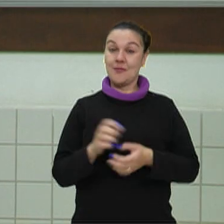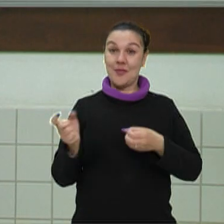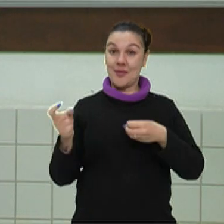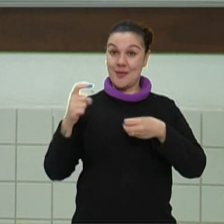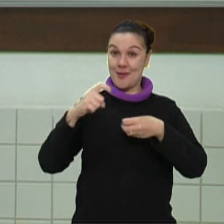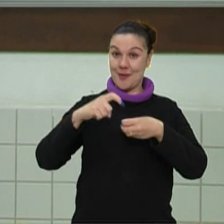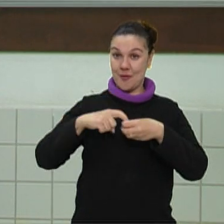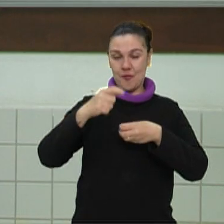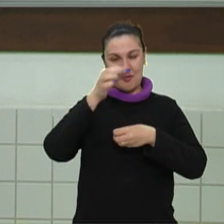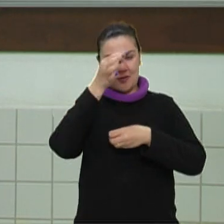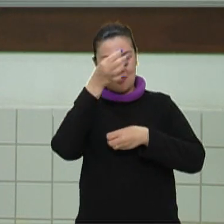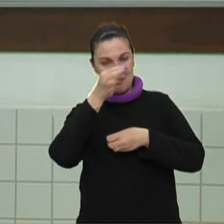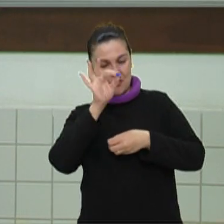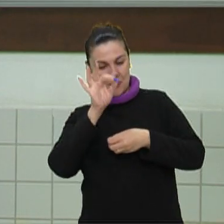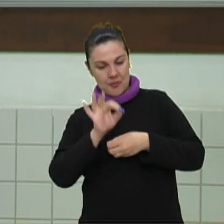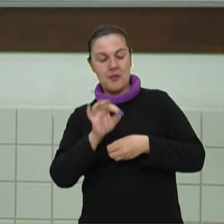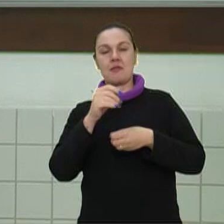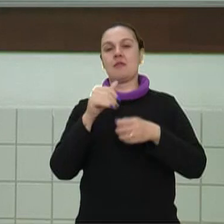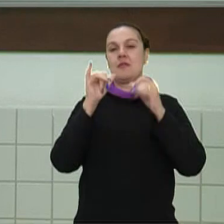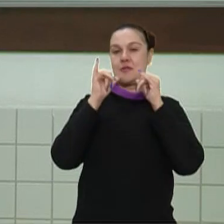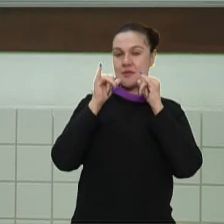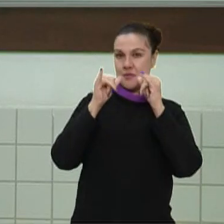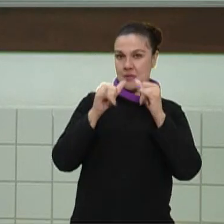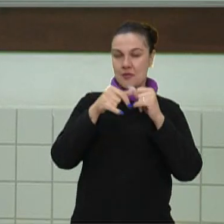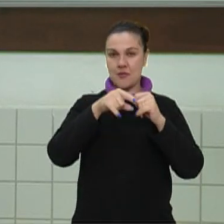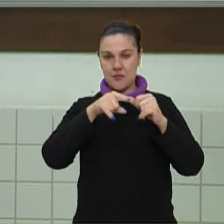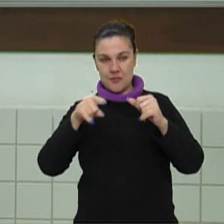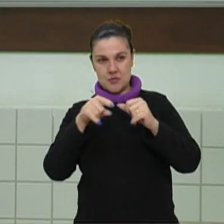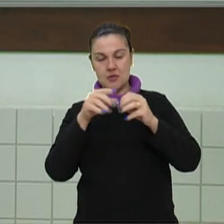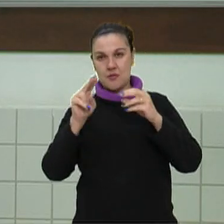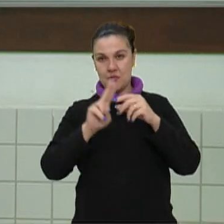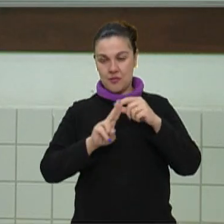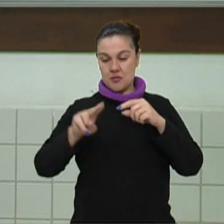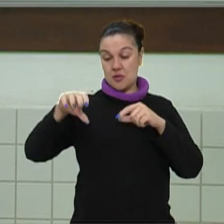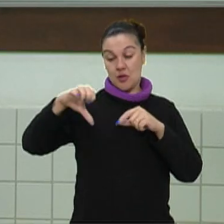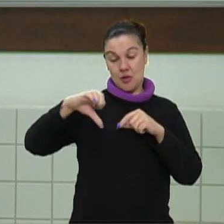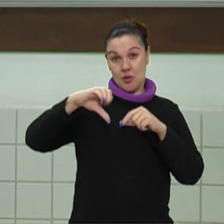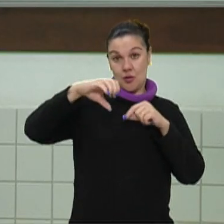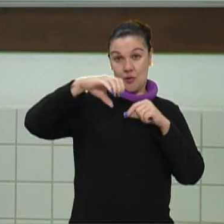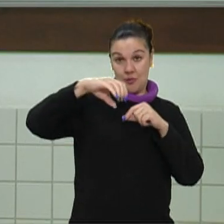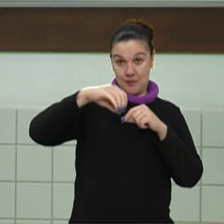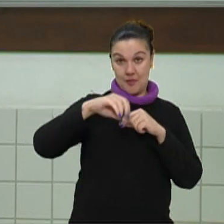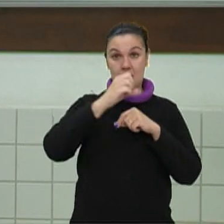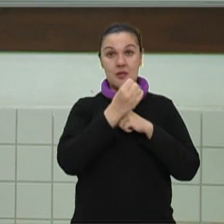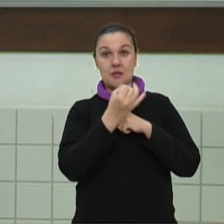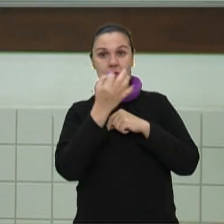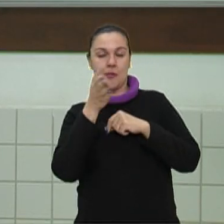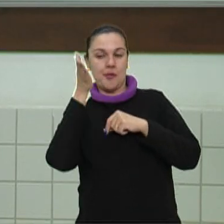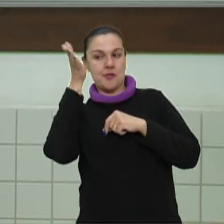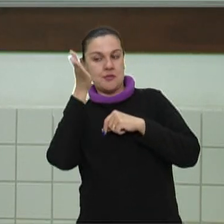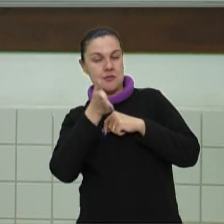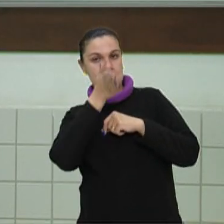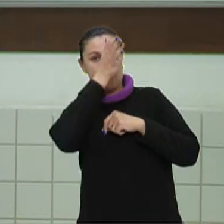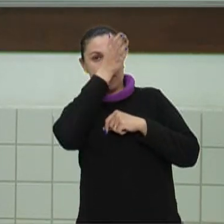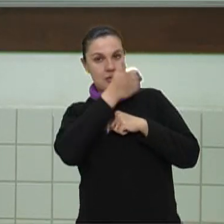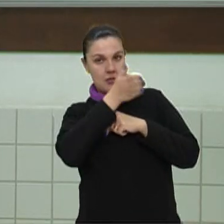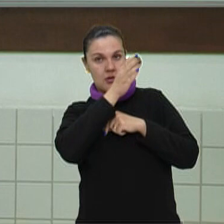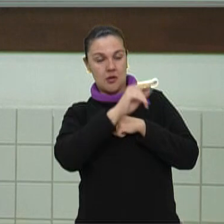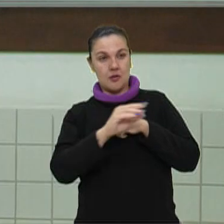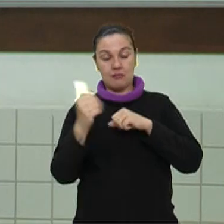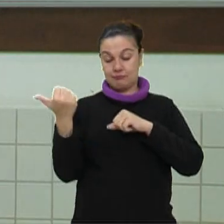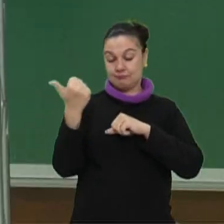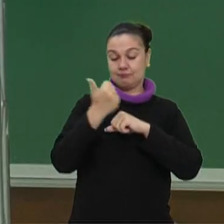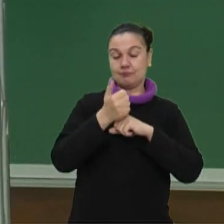voltando então para a nossa correção, né? Como eu disse, você vai pegar aquele 90, né, que é a quantidade de diagonais que tem o polígono, e substituir no